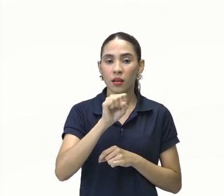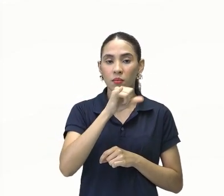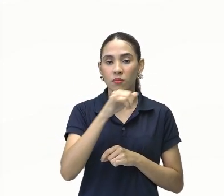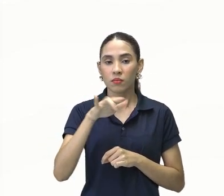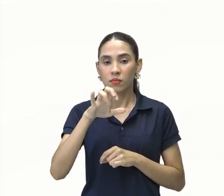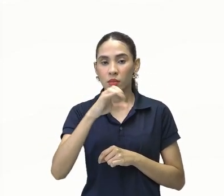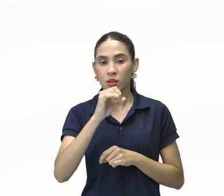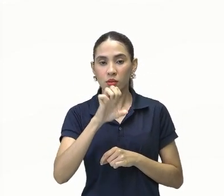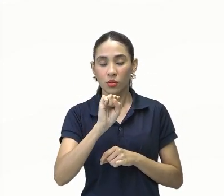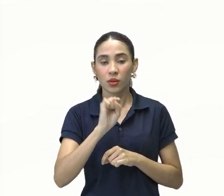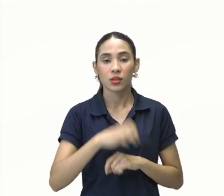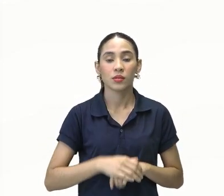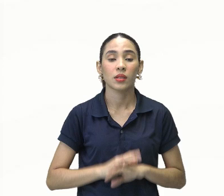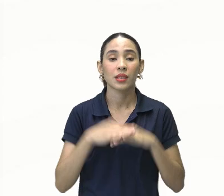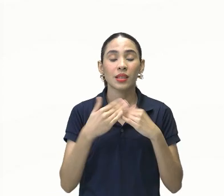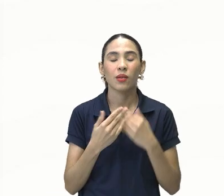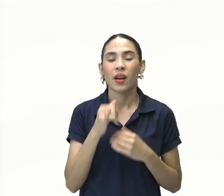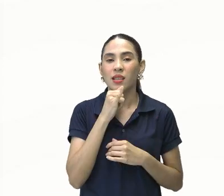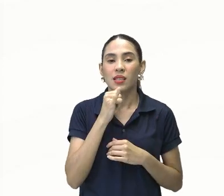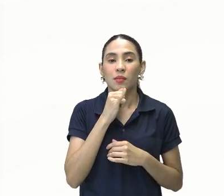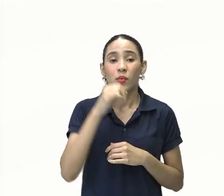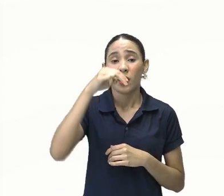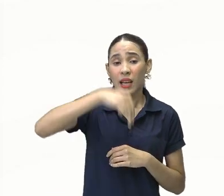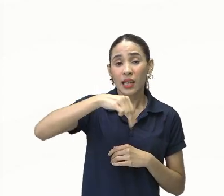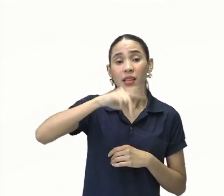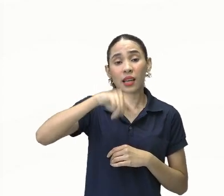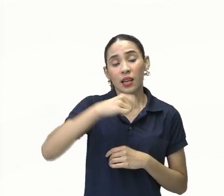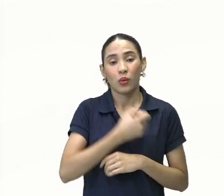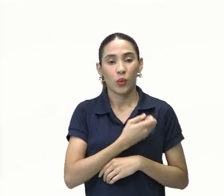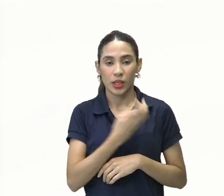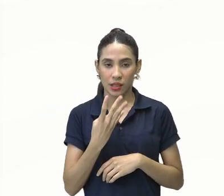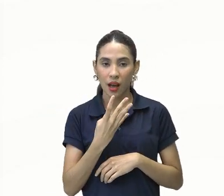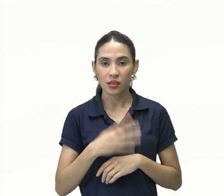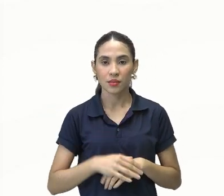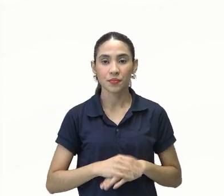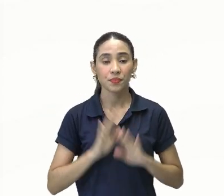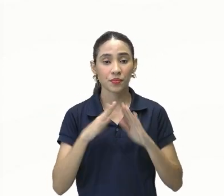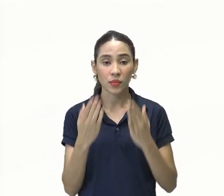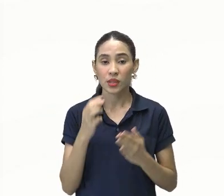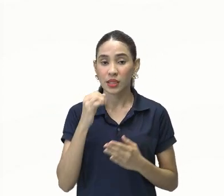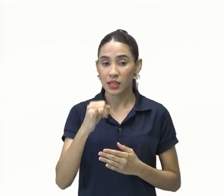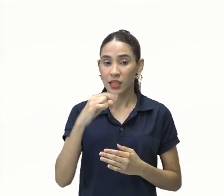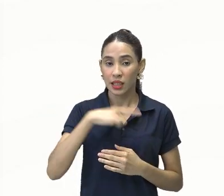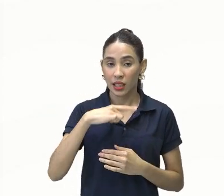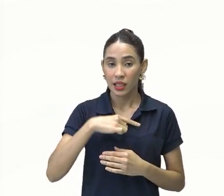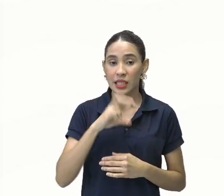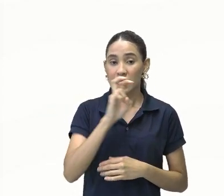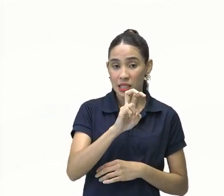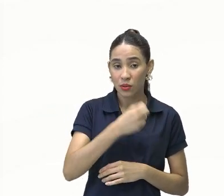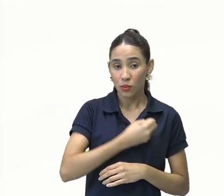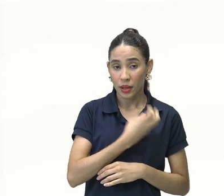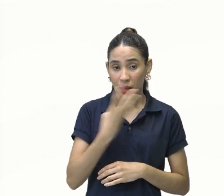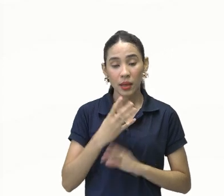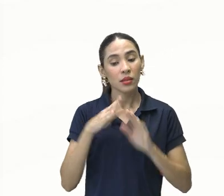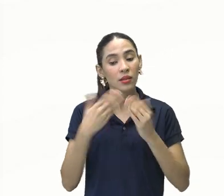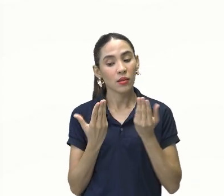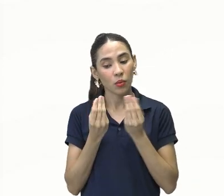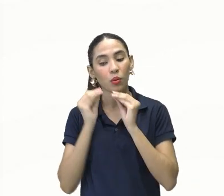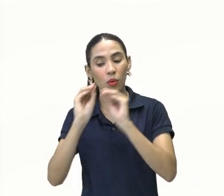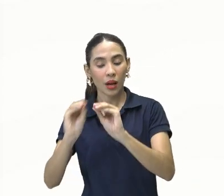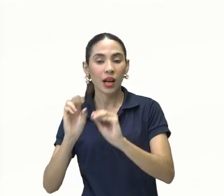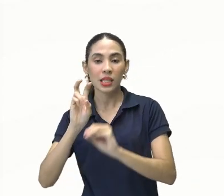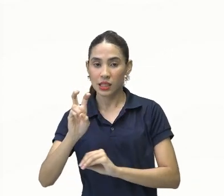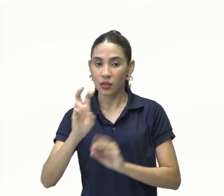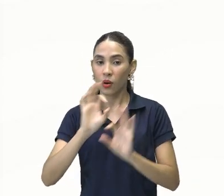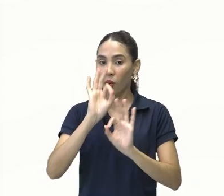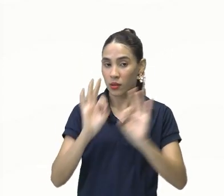elementos? Pessoal, imagine que N é uma quantidade. Então, se eu tenho 5 elementos, eu vou colocar esses